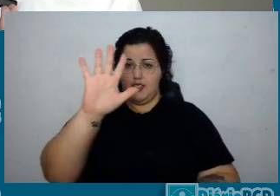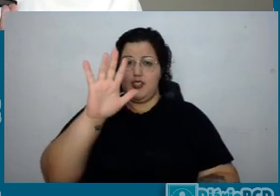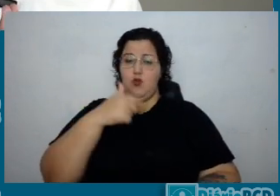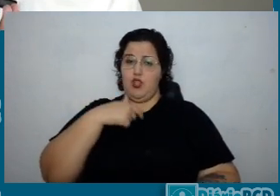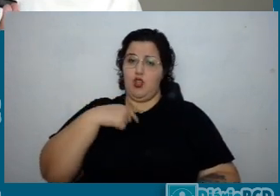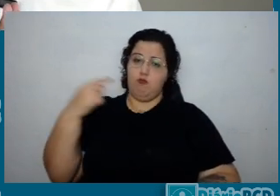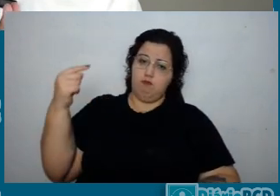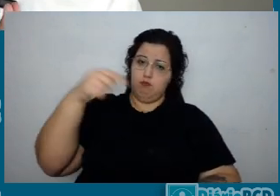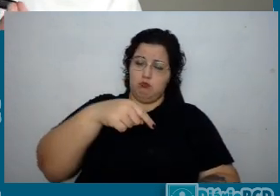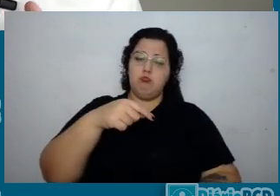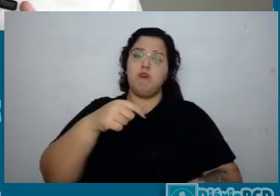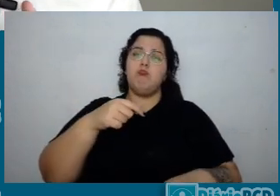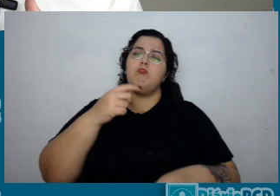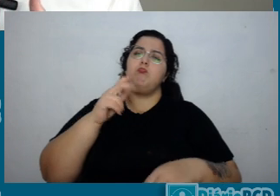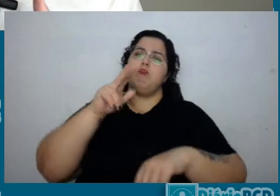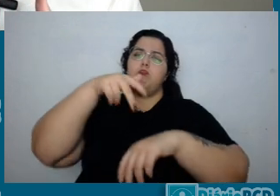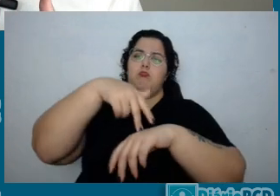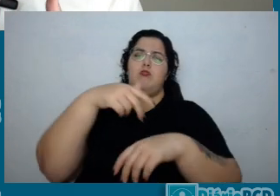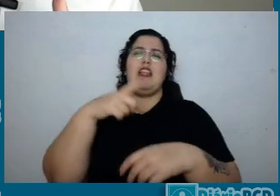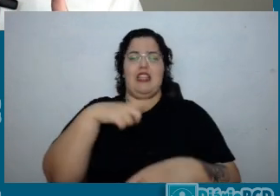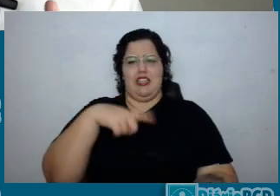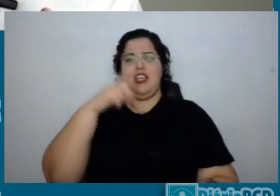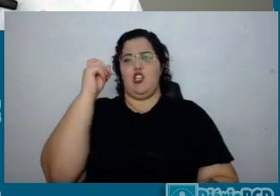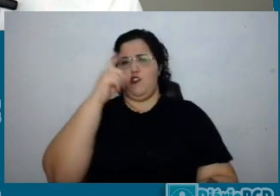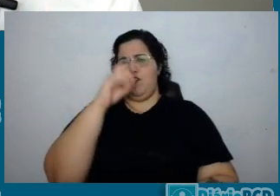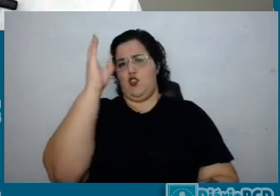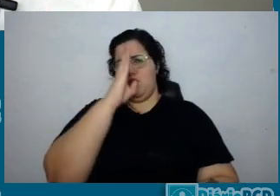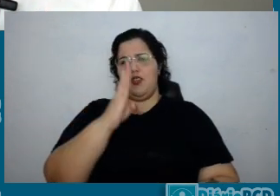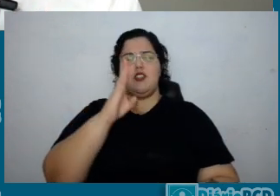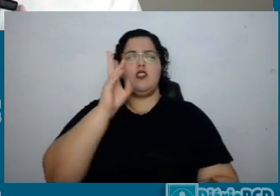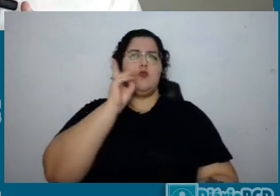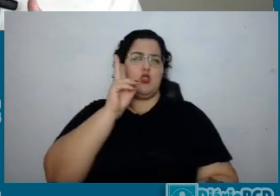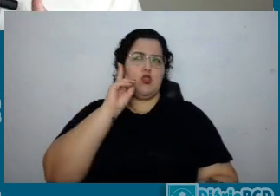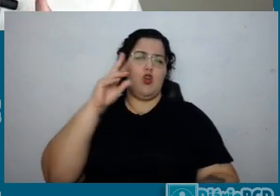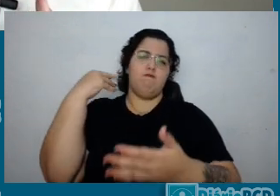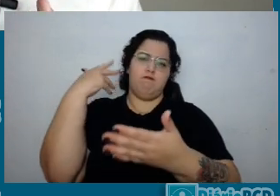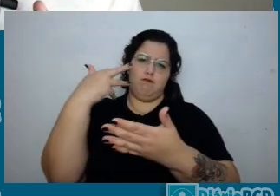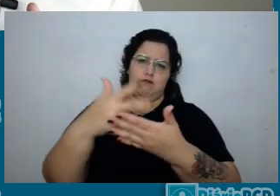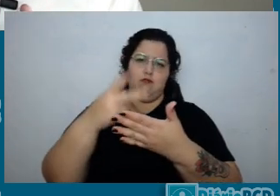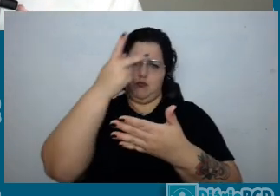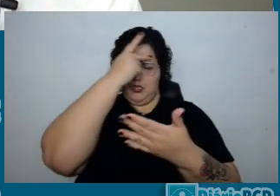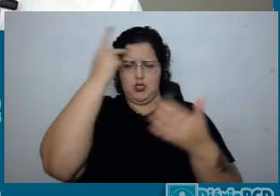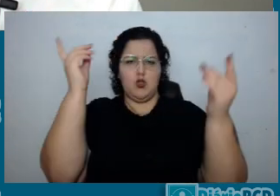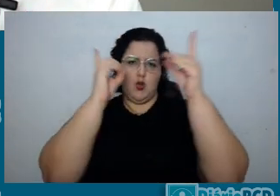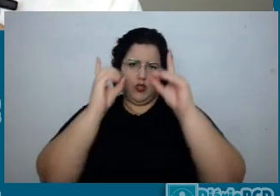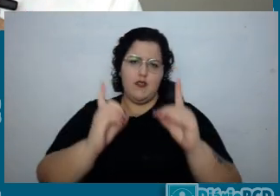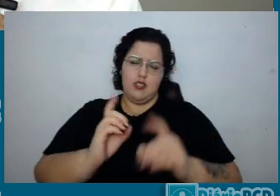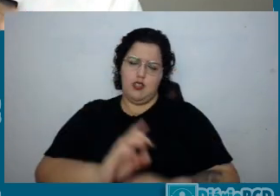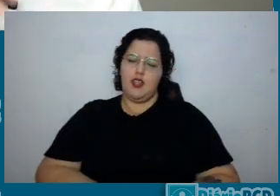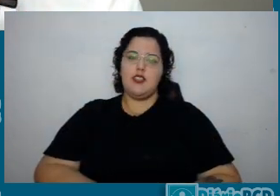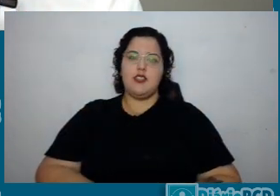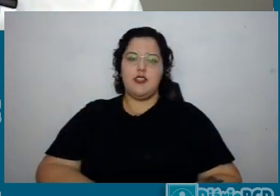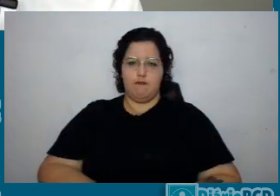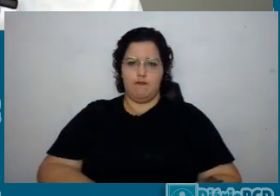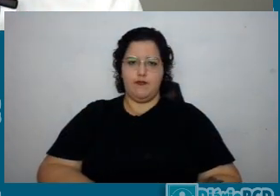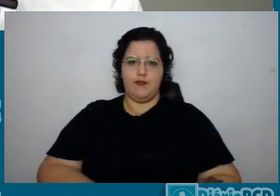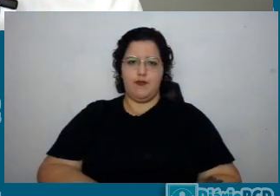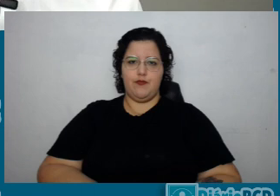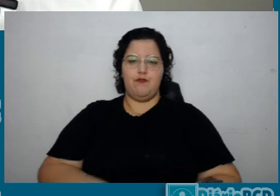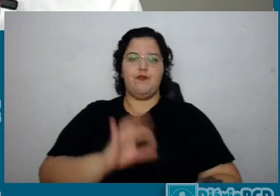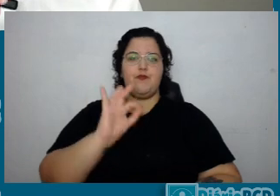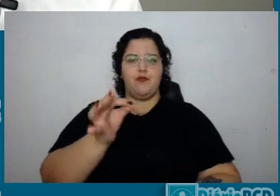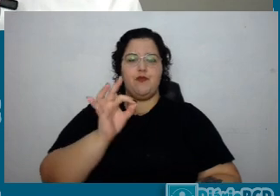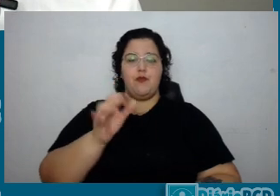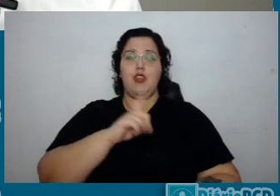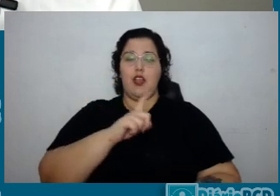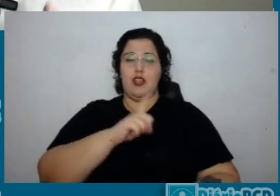estou, reconheço a dívida histórica que o Estado brasileiro tem para com as pessoas com deficiência. Tem